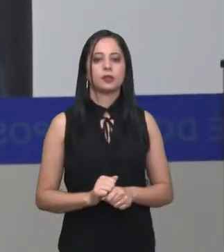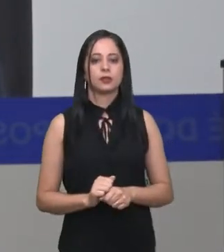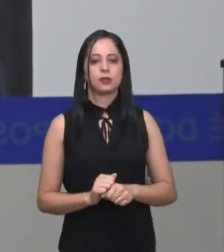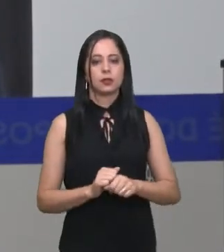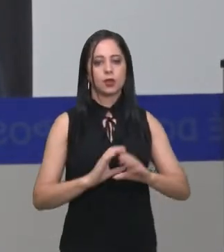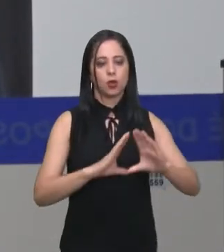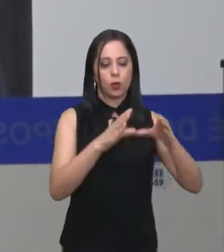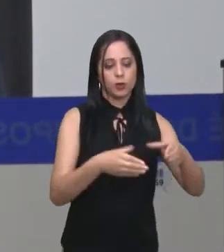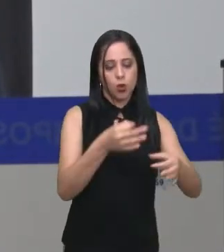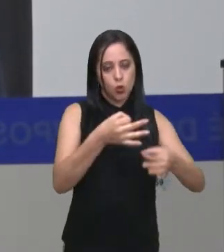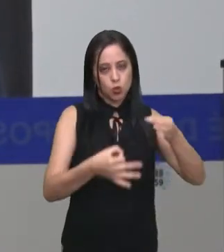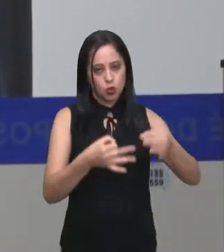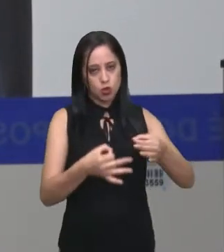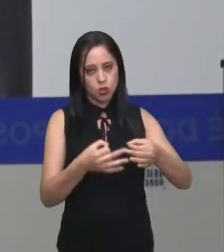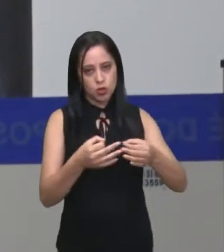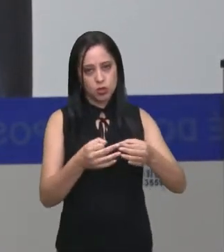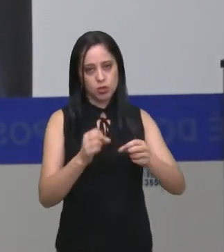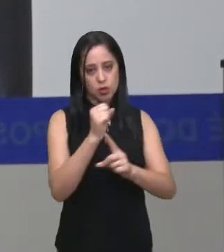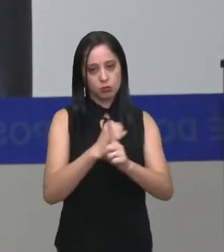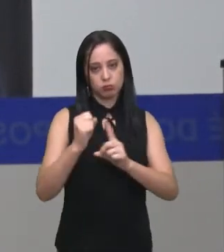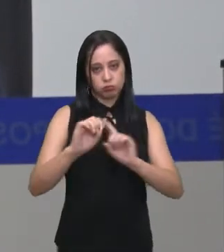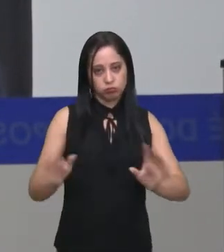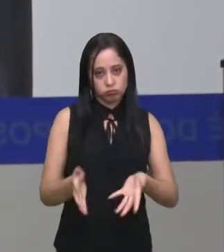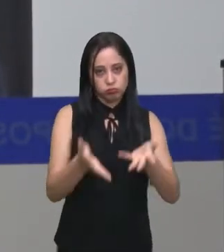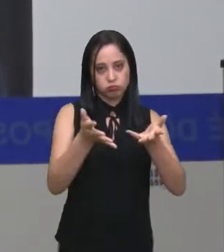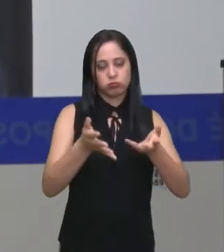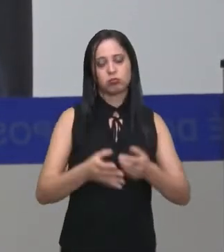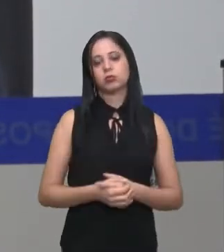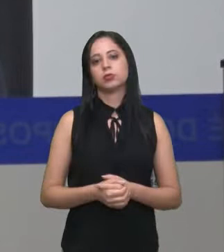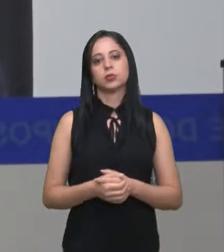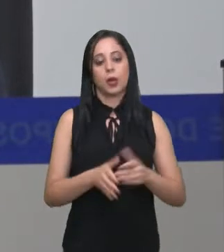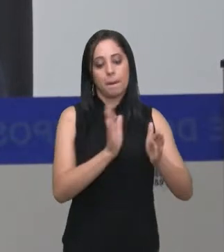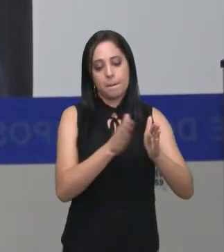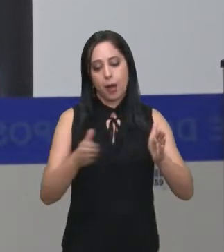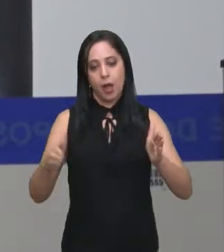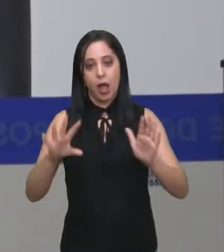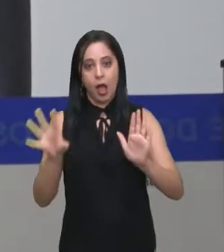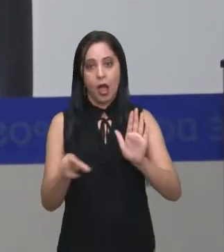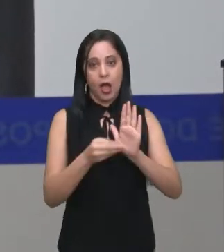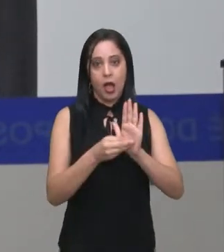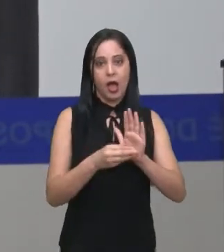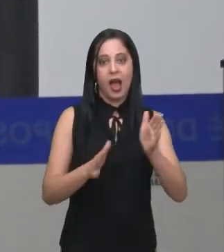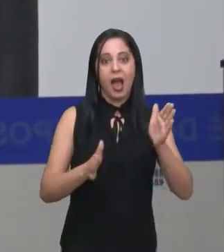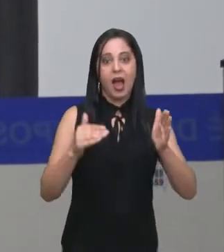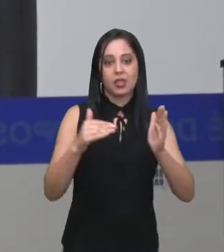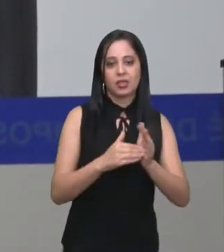e Promoção Social. O rito é urgente. Termo do prazo para emendas: